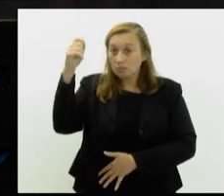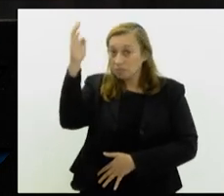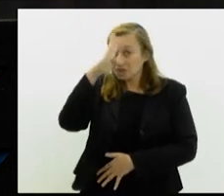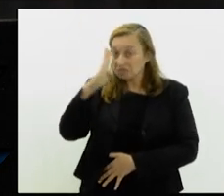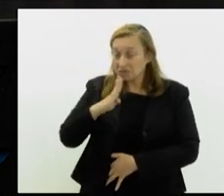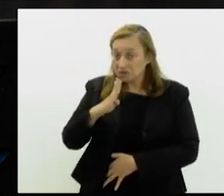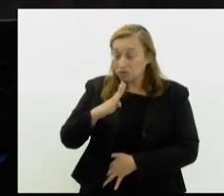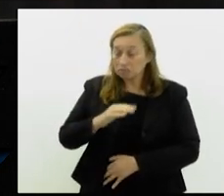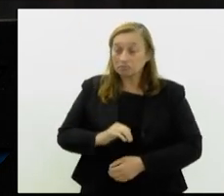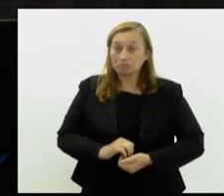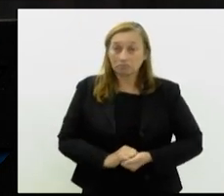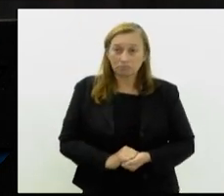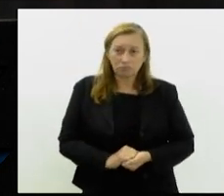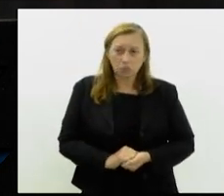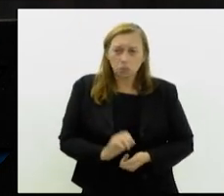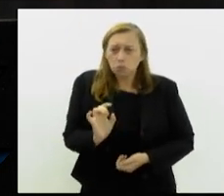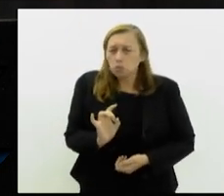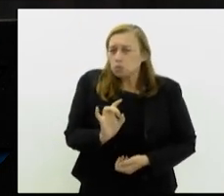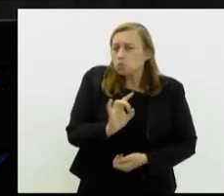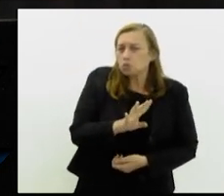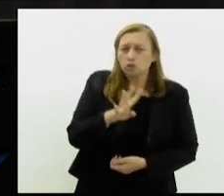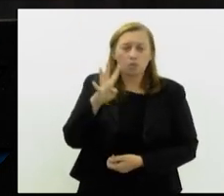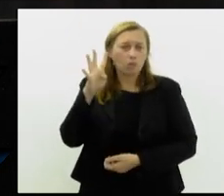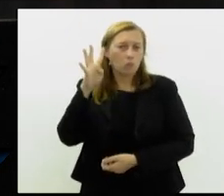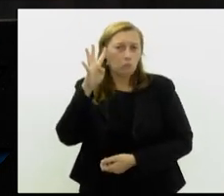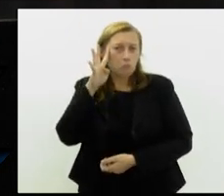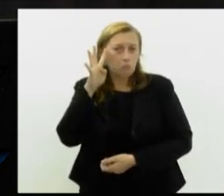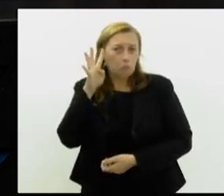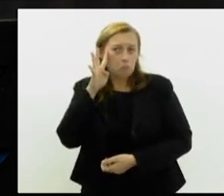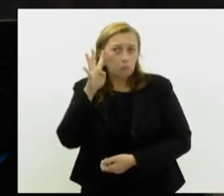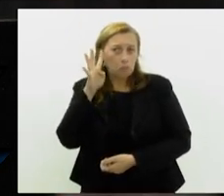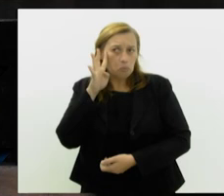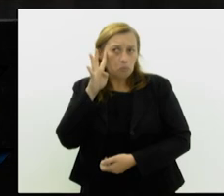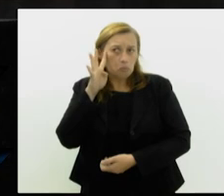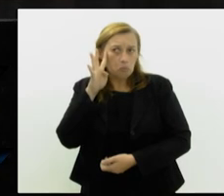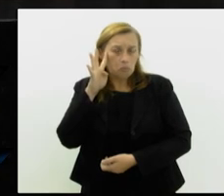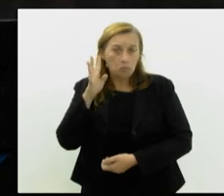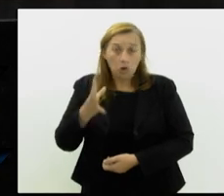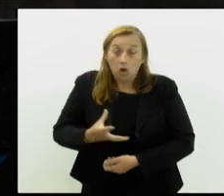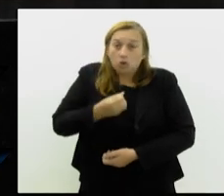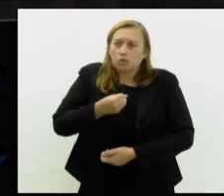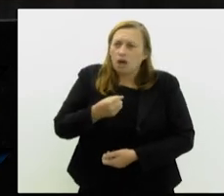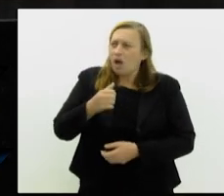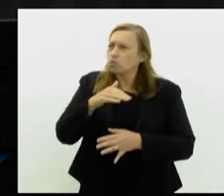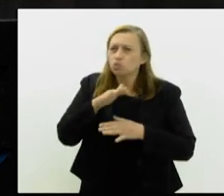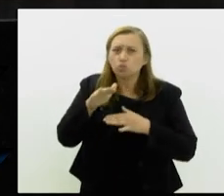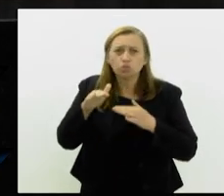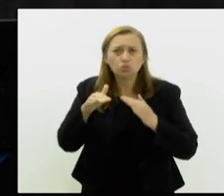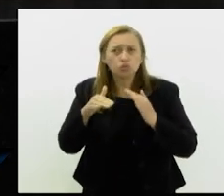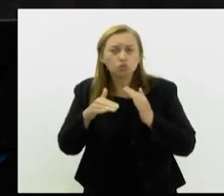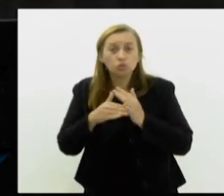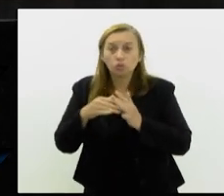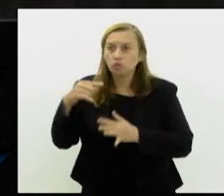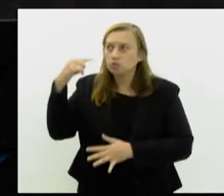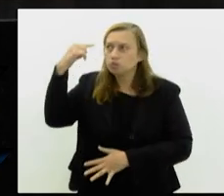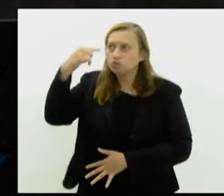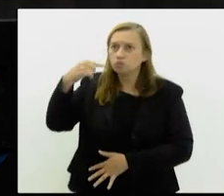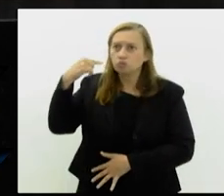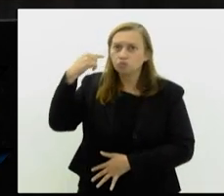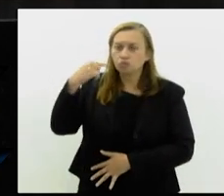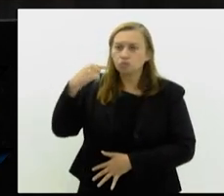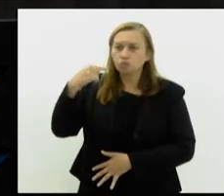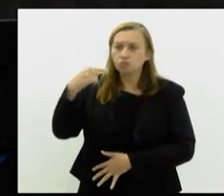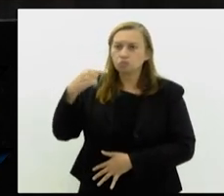brasileiros que na última quarta-feira surpreendeu a todos os advogados durante